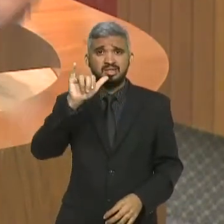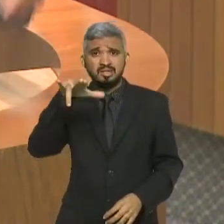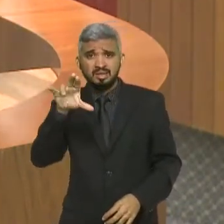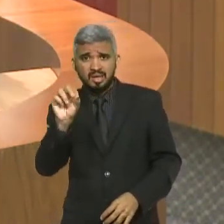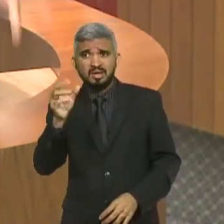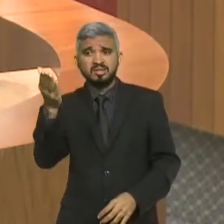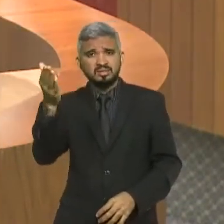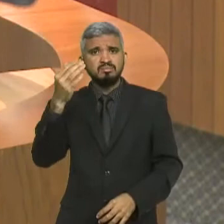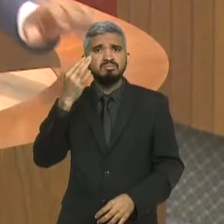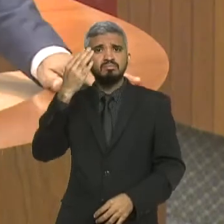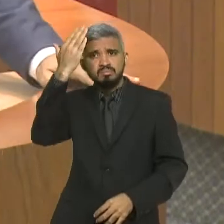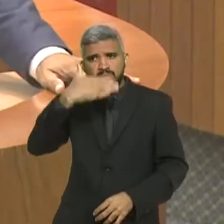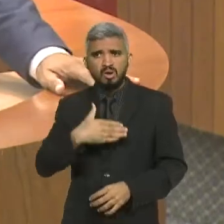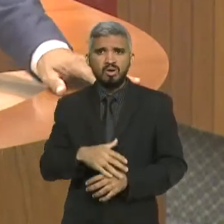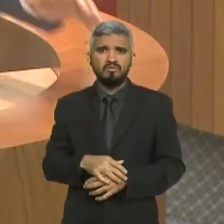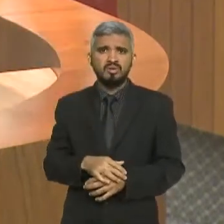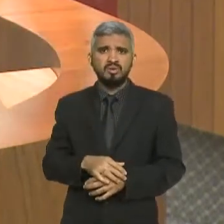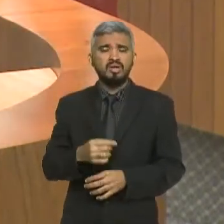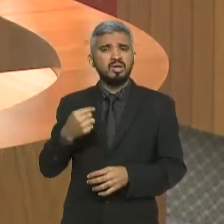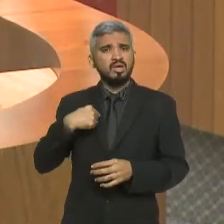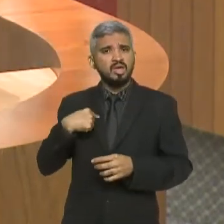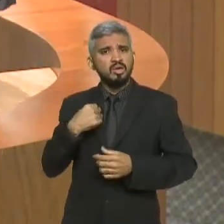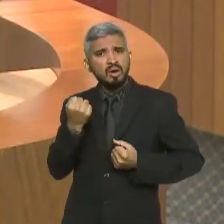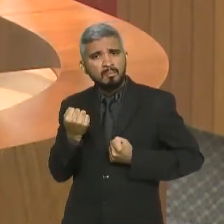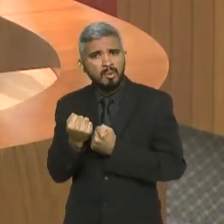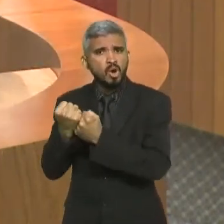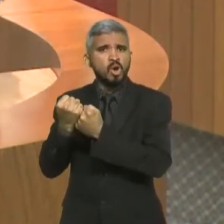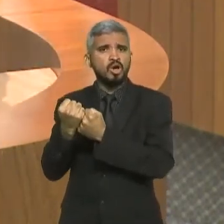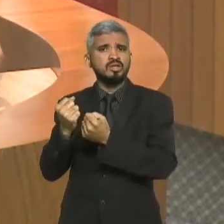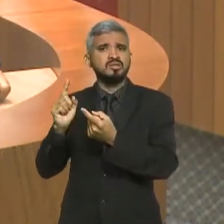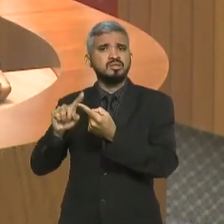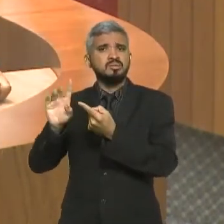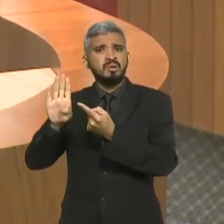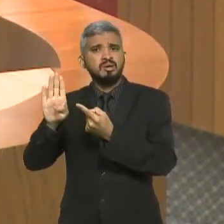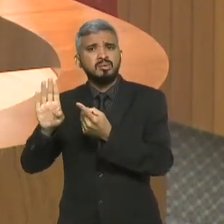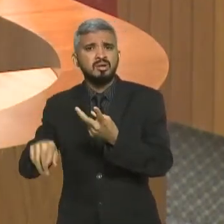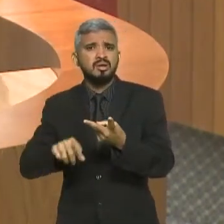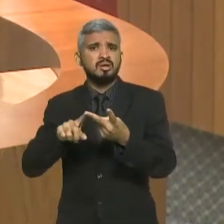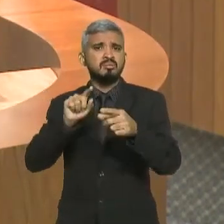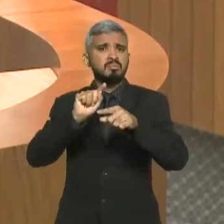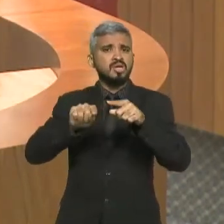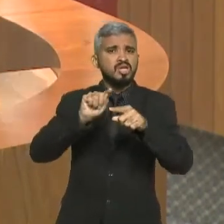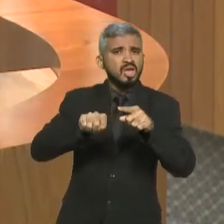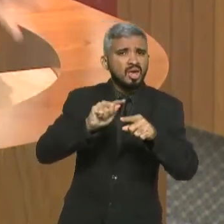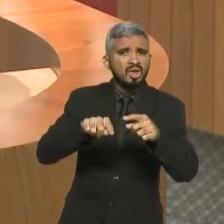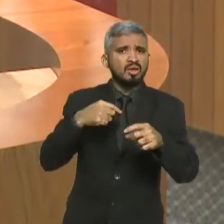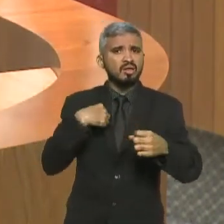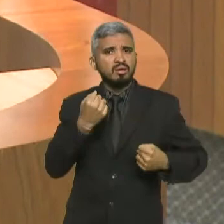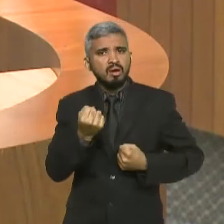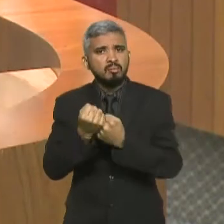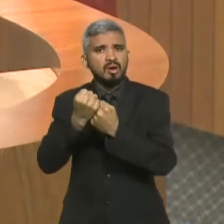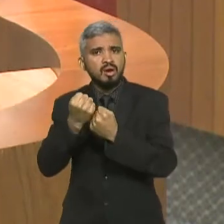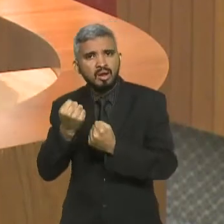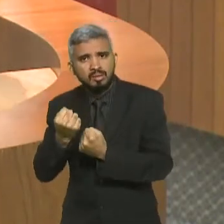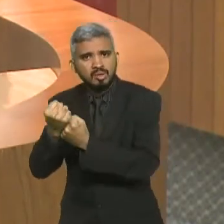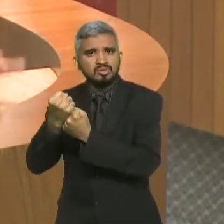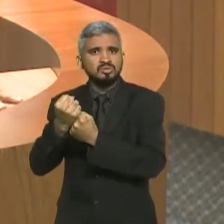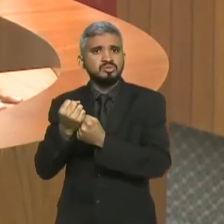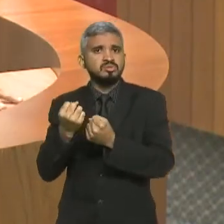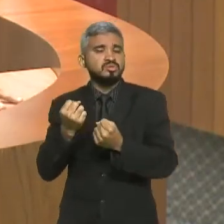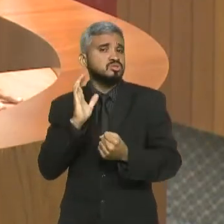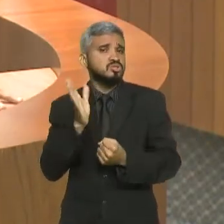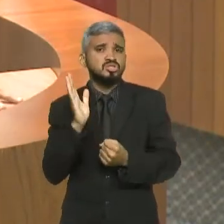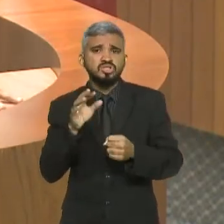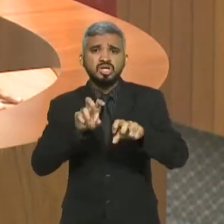Alcântara, Bequimão, Pinheiro. Já fizemos várias audiências públicas, deputado Zé Inácio. Aqui nesta casa, com o Ministério Público, com a